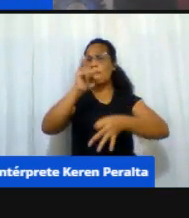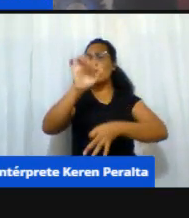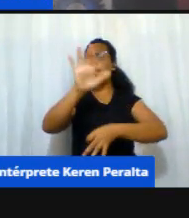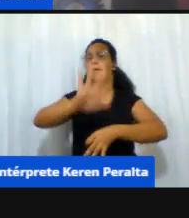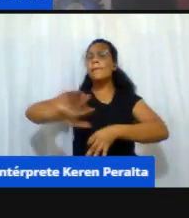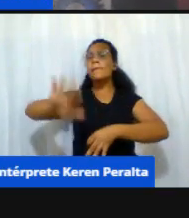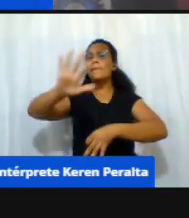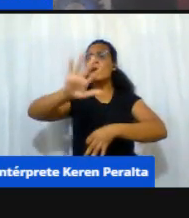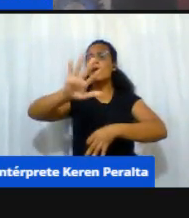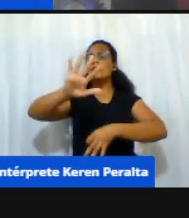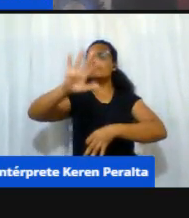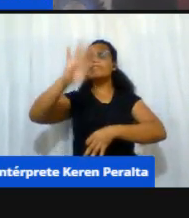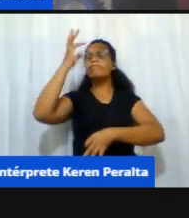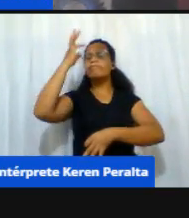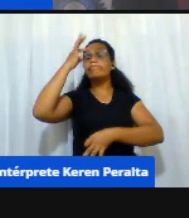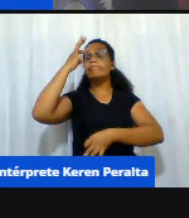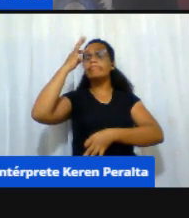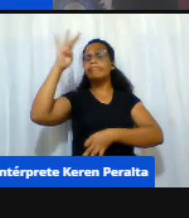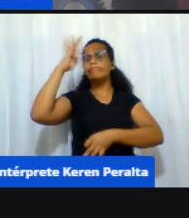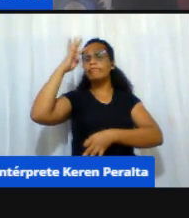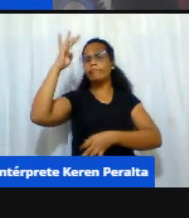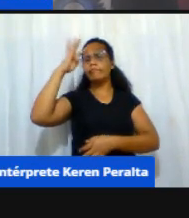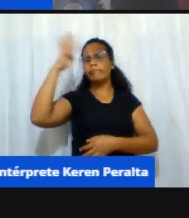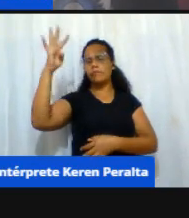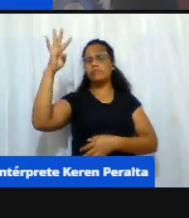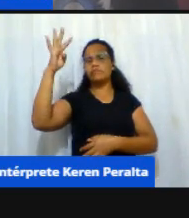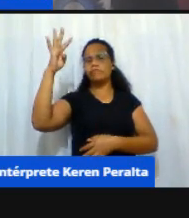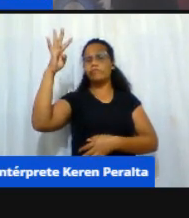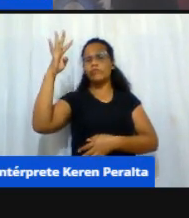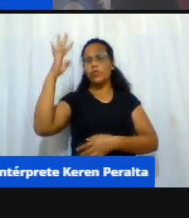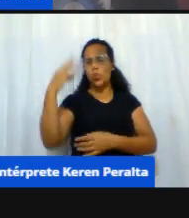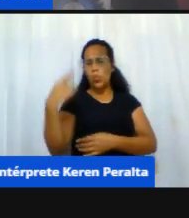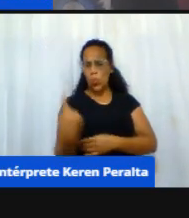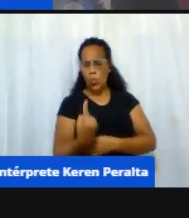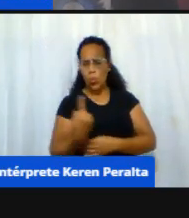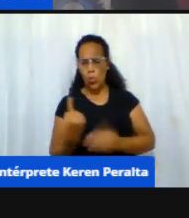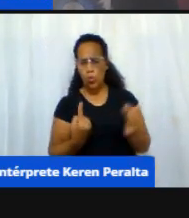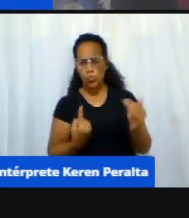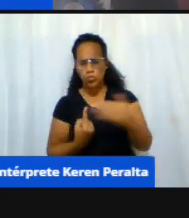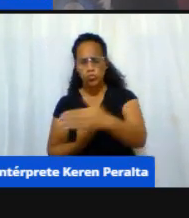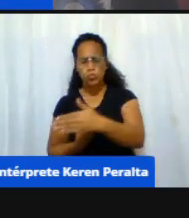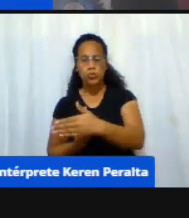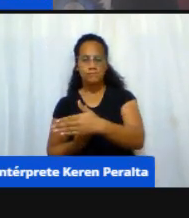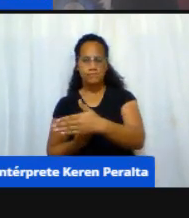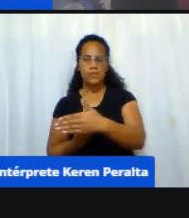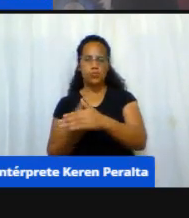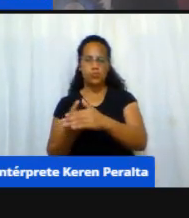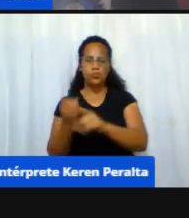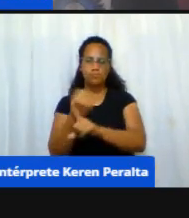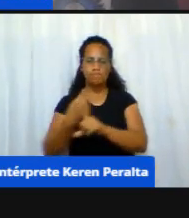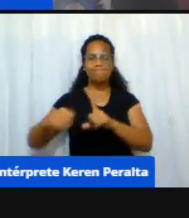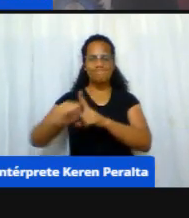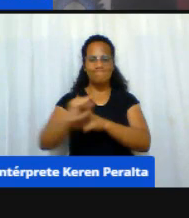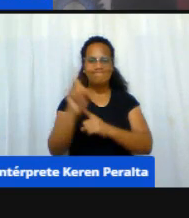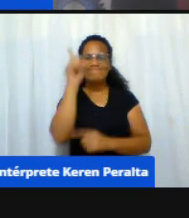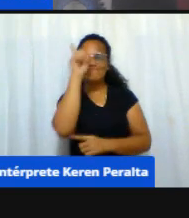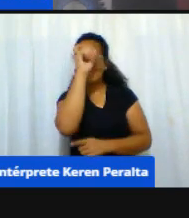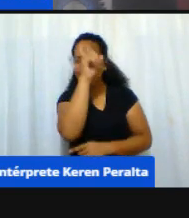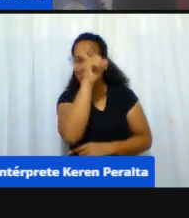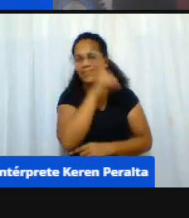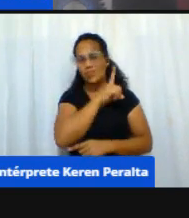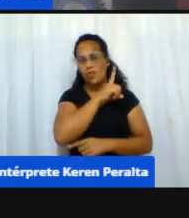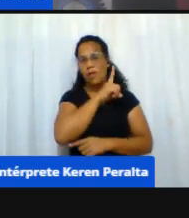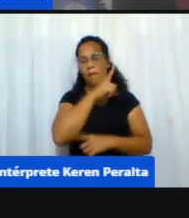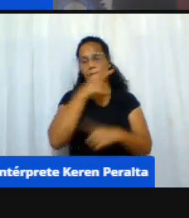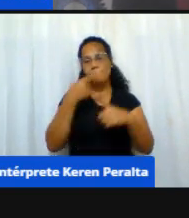isolamento social, tão difícil de ser mantido, pois, por mais conectados que buscamos estar,